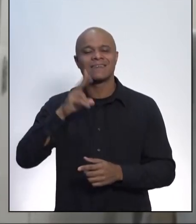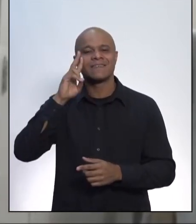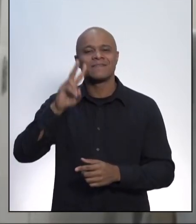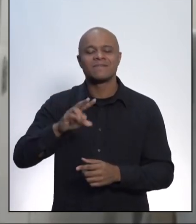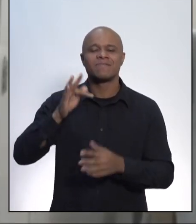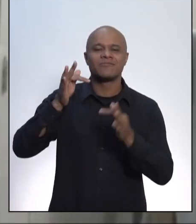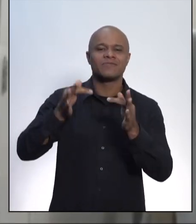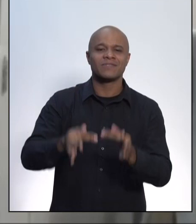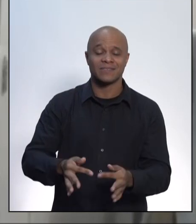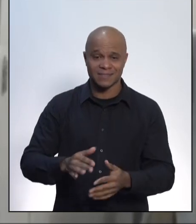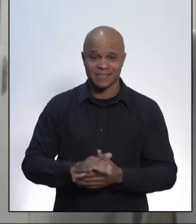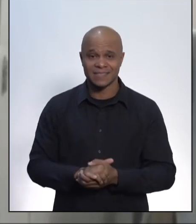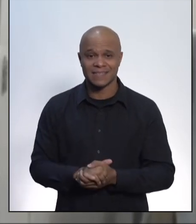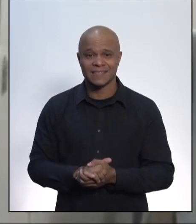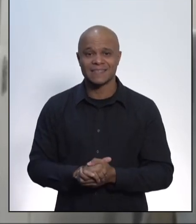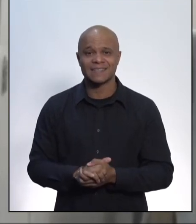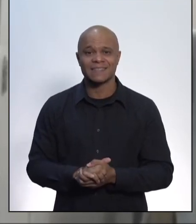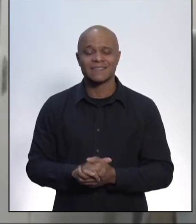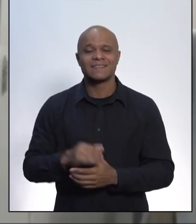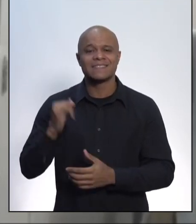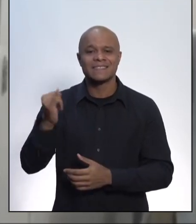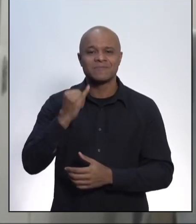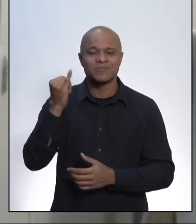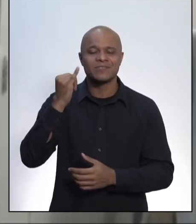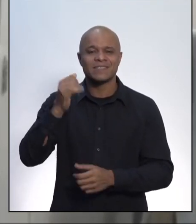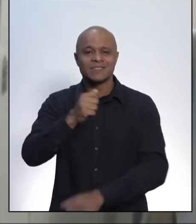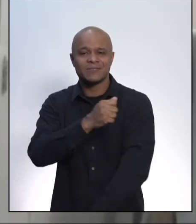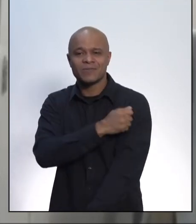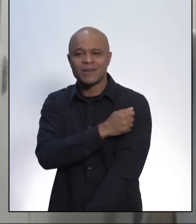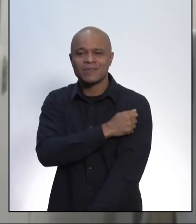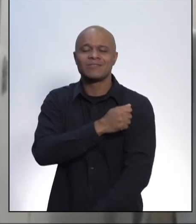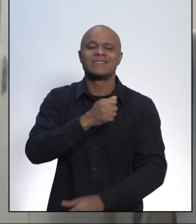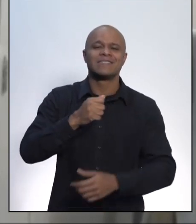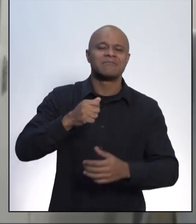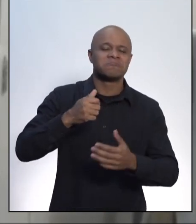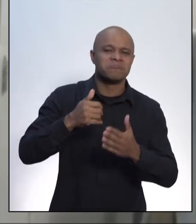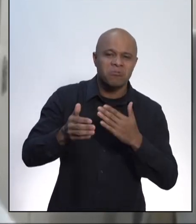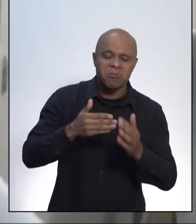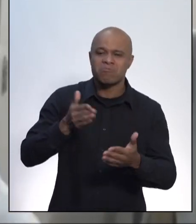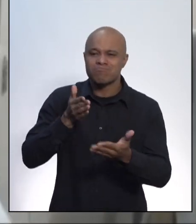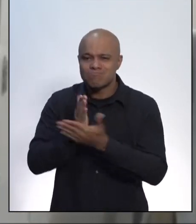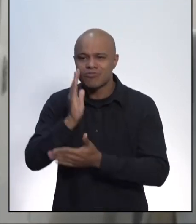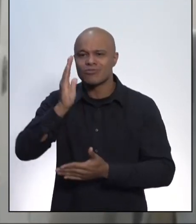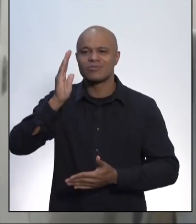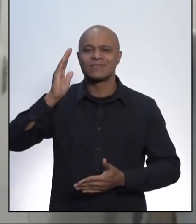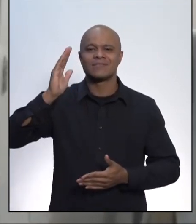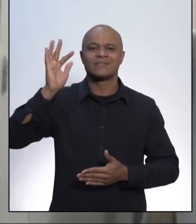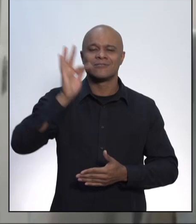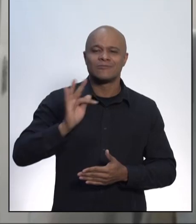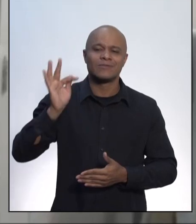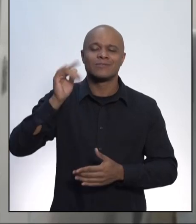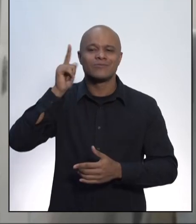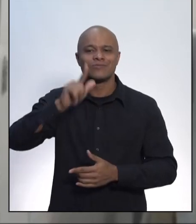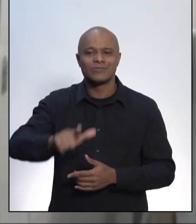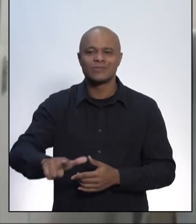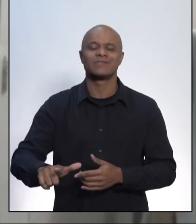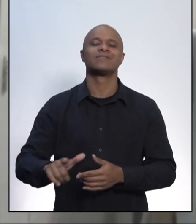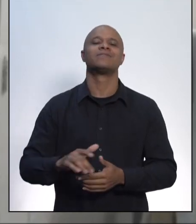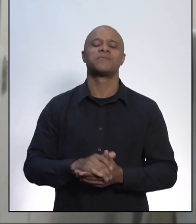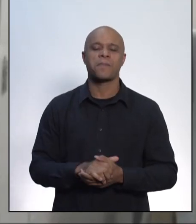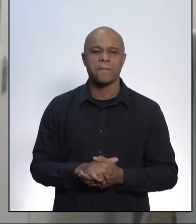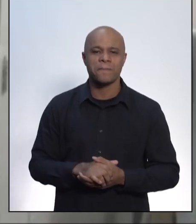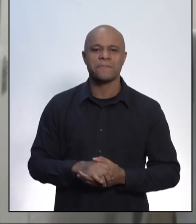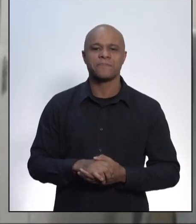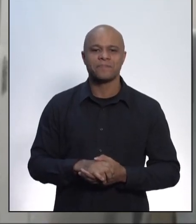final das contas, realmente o nosso aluno, a exemplo eu expliquei, conseguiu ser aprovado e atingir o sonho dele, conquistar o sonho